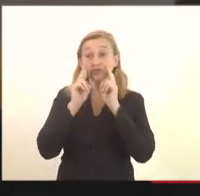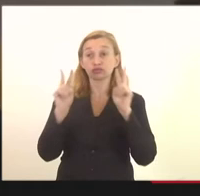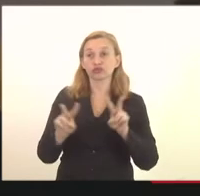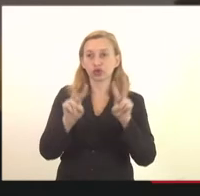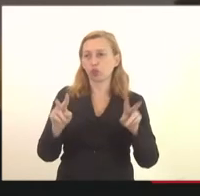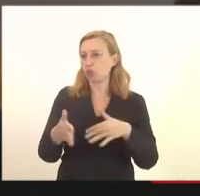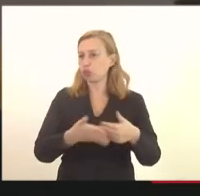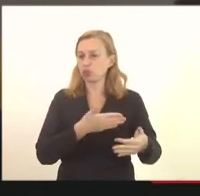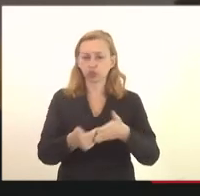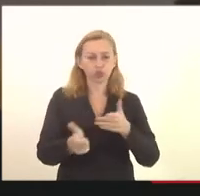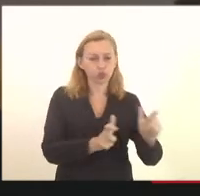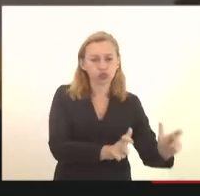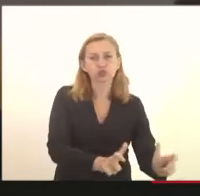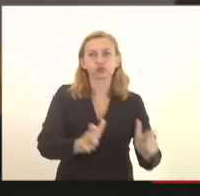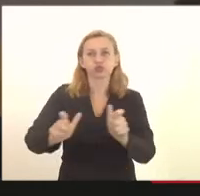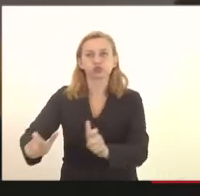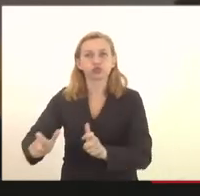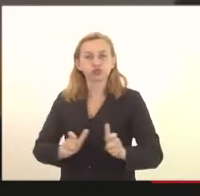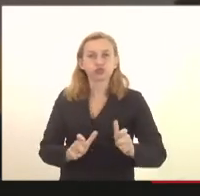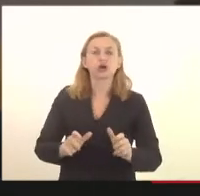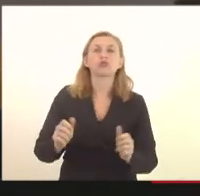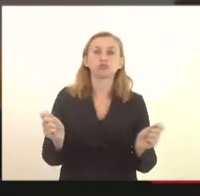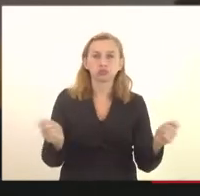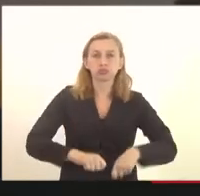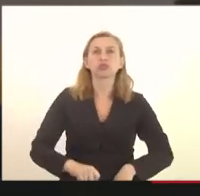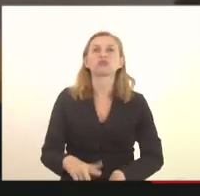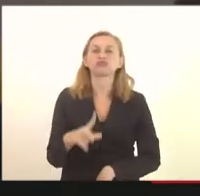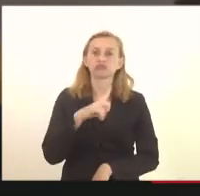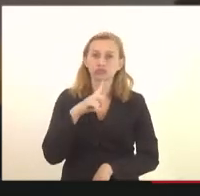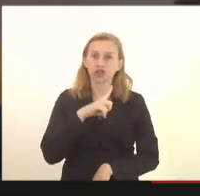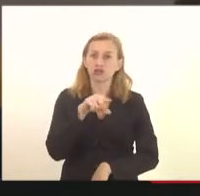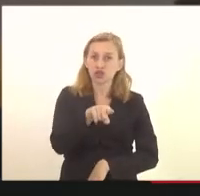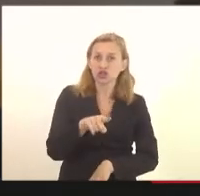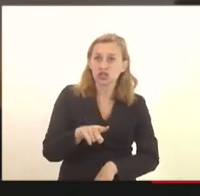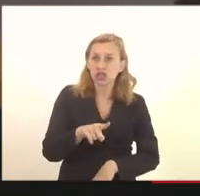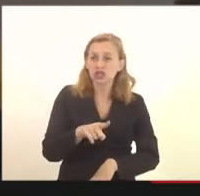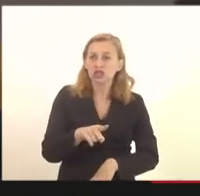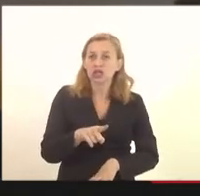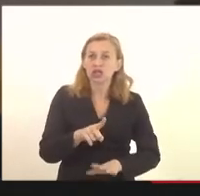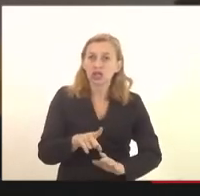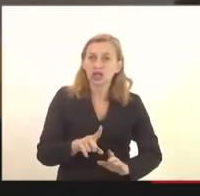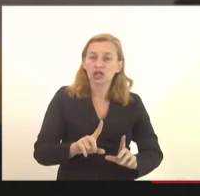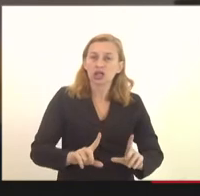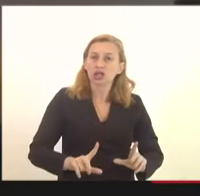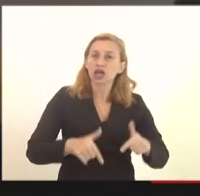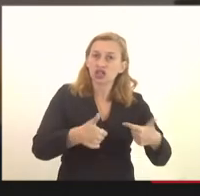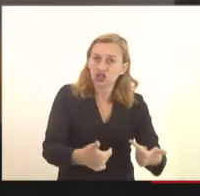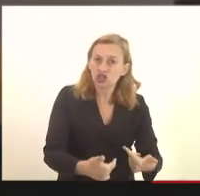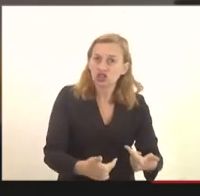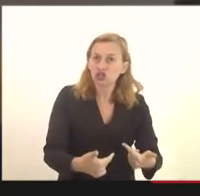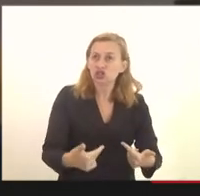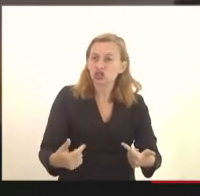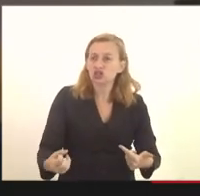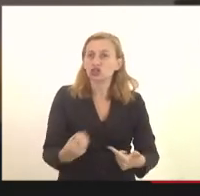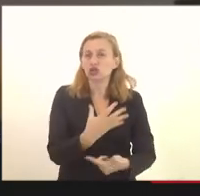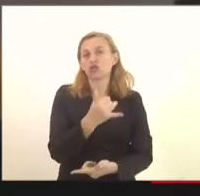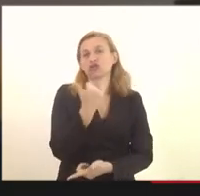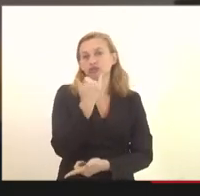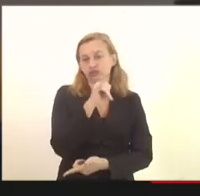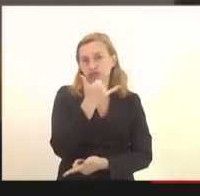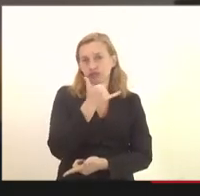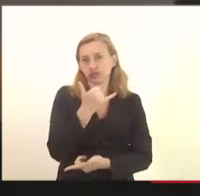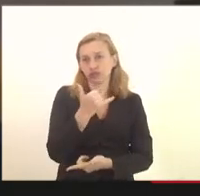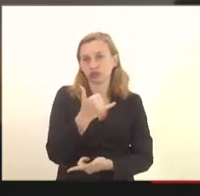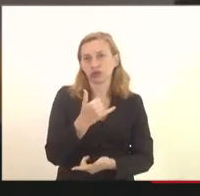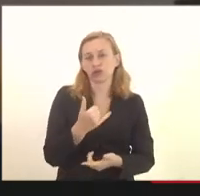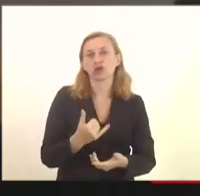campo ele tem possibilidade de você aplicar alguma tecnologia nova e melhorar a produção deles. No